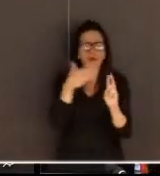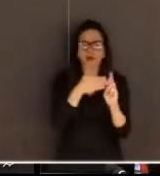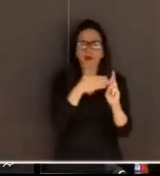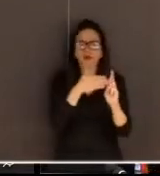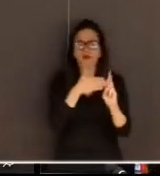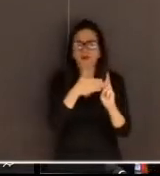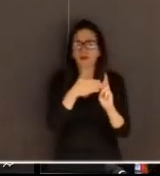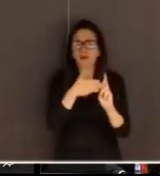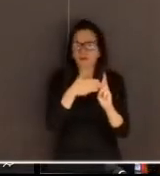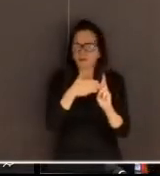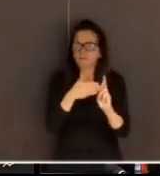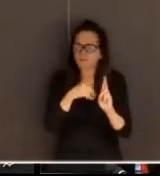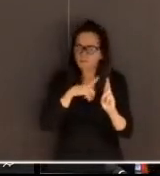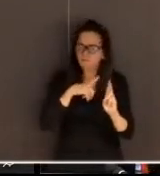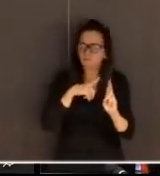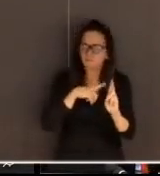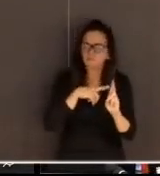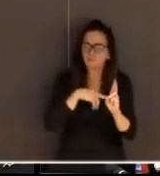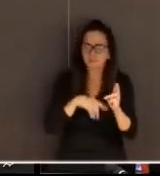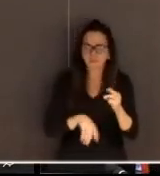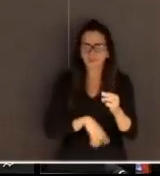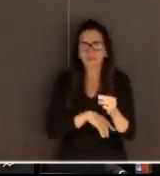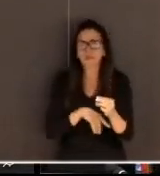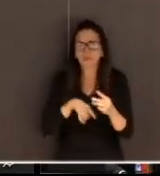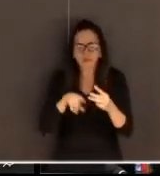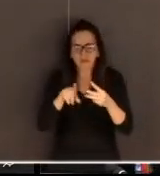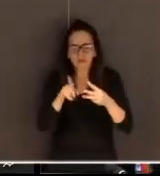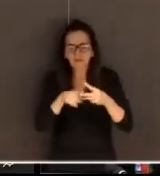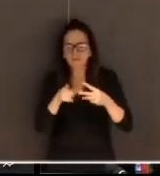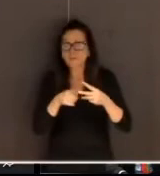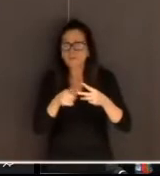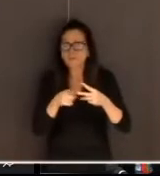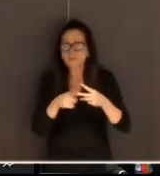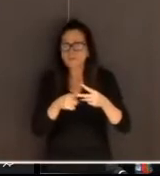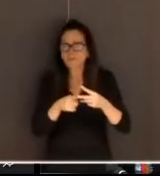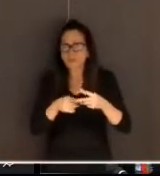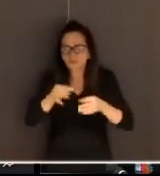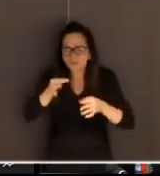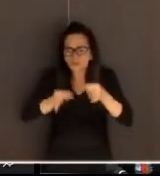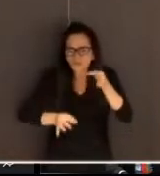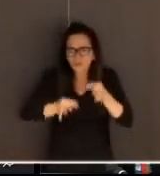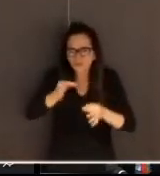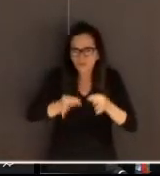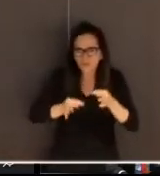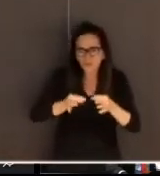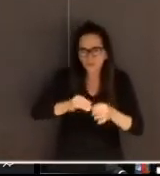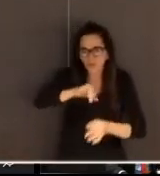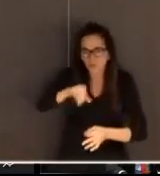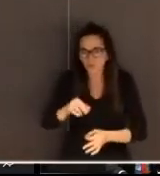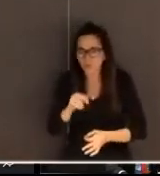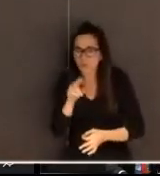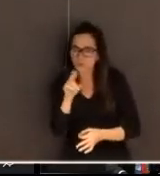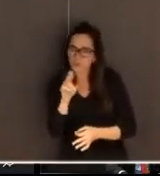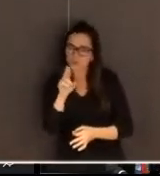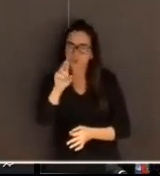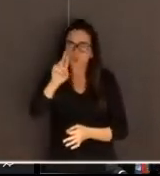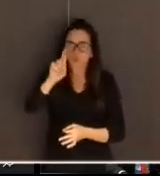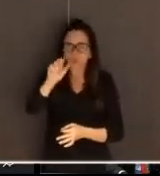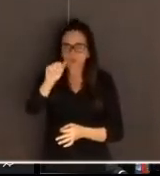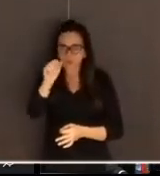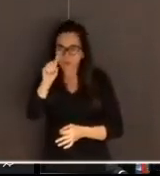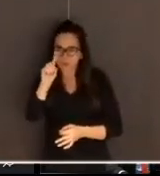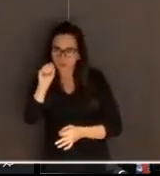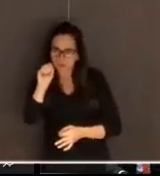direito anglo-americano. Tem uma segunda base, que é o julgamento pelos jurados. E uma terceira